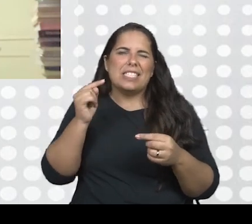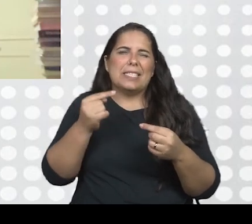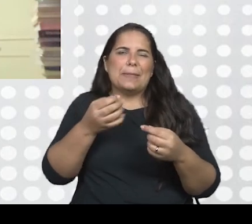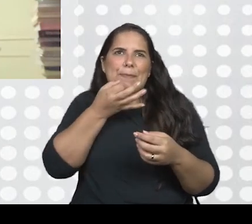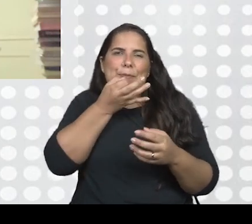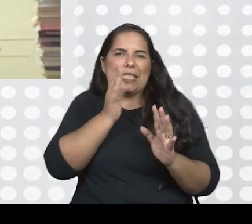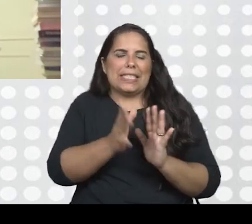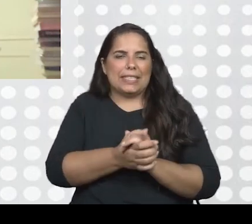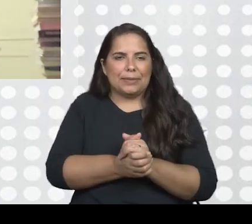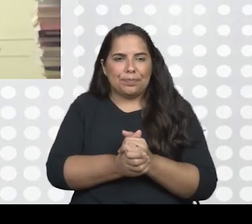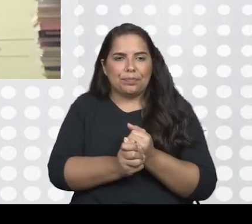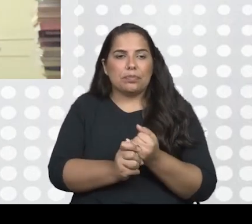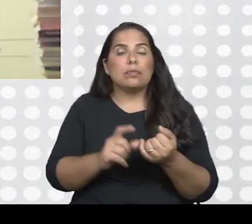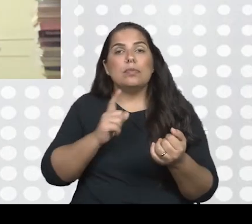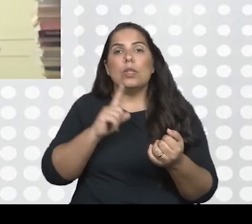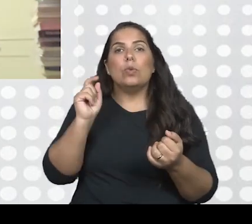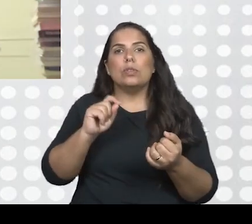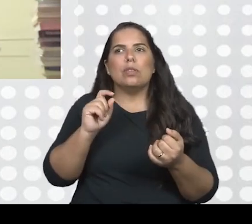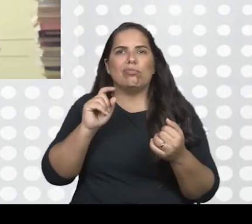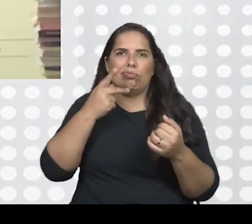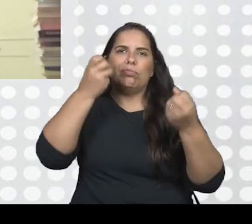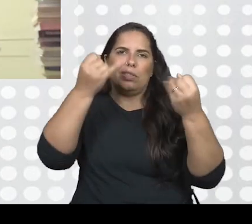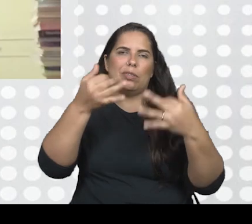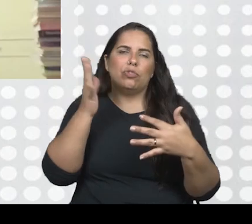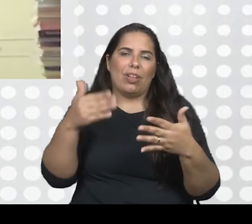polêmica. Ela tem a ver com tudo que a gente já